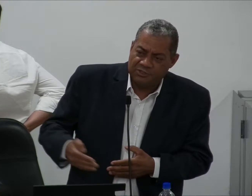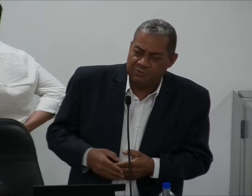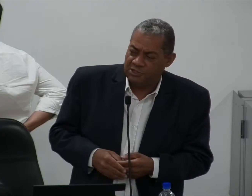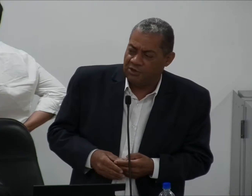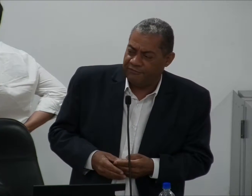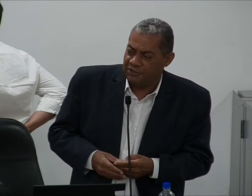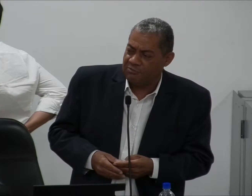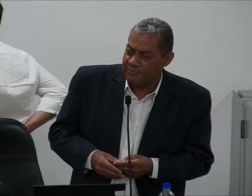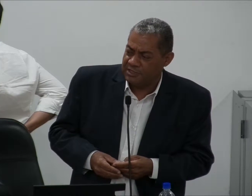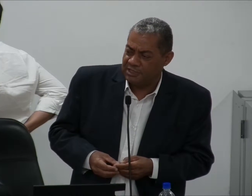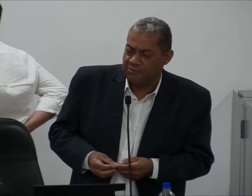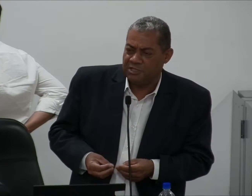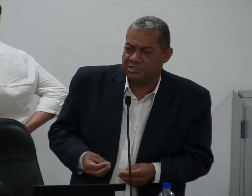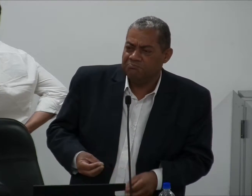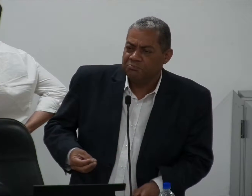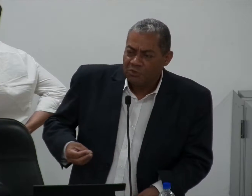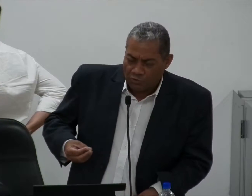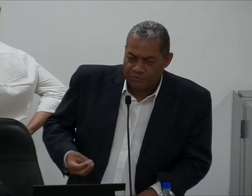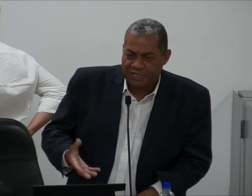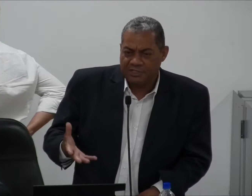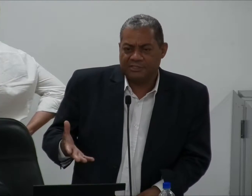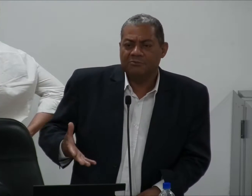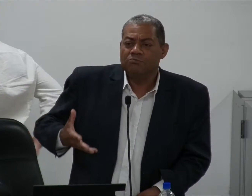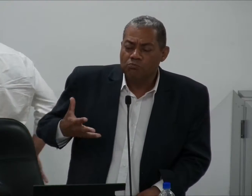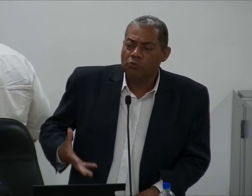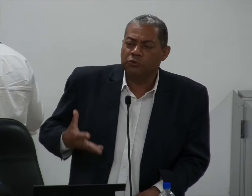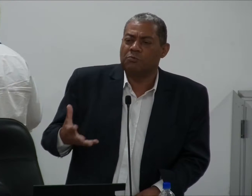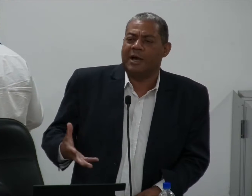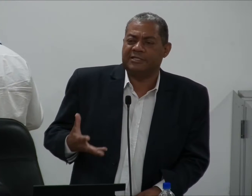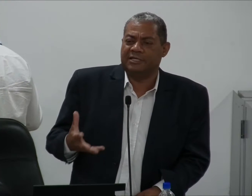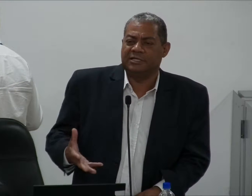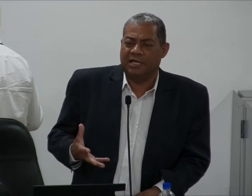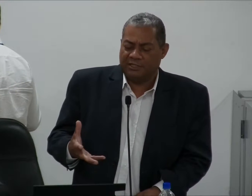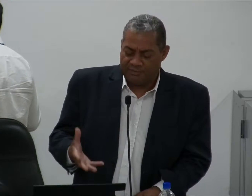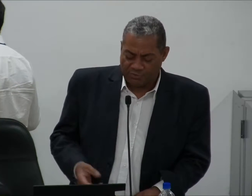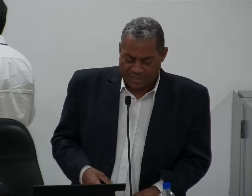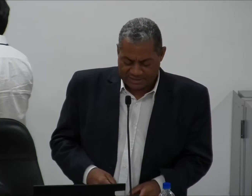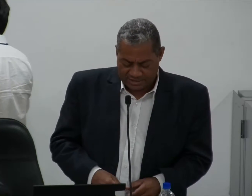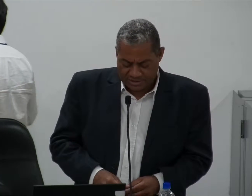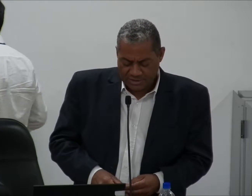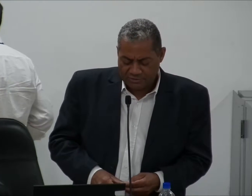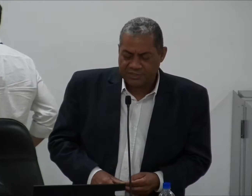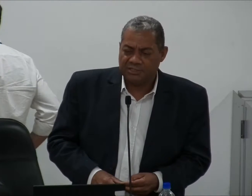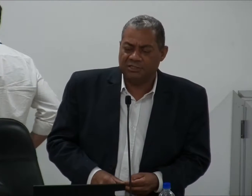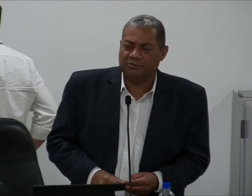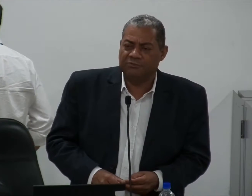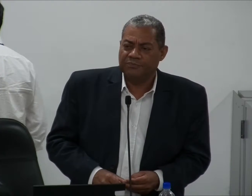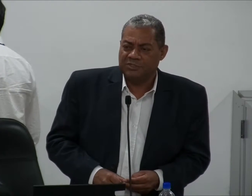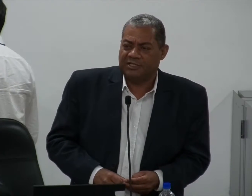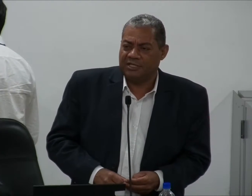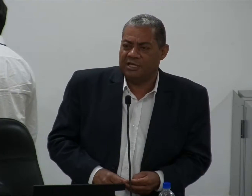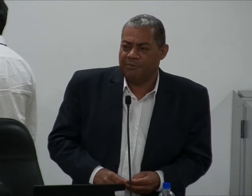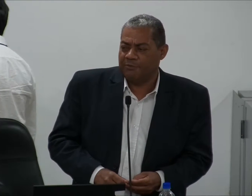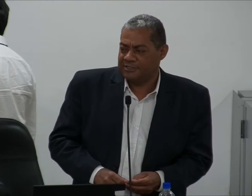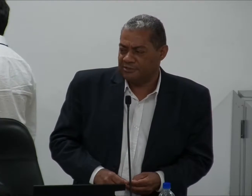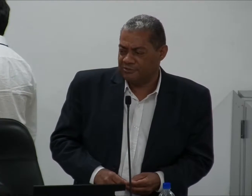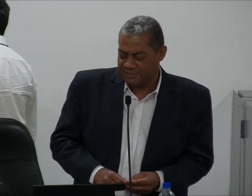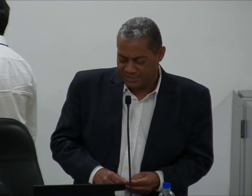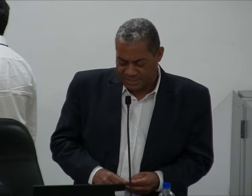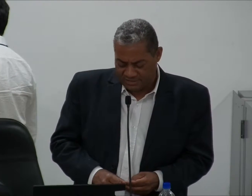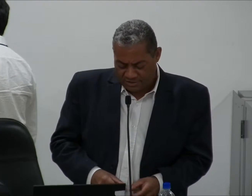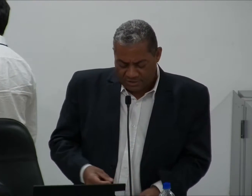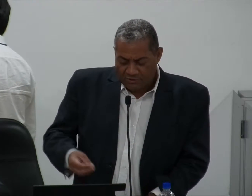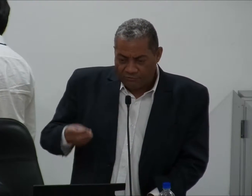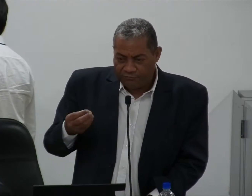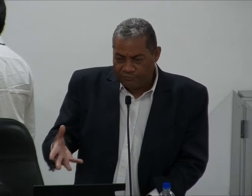em 2019, ter uma mesa realmente, como já disse, muito mais ainda democrática, no sentido de atender a população da